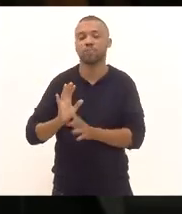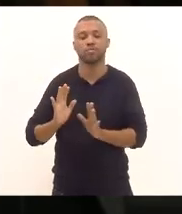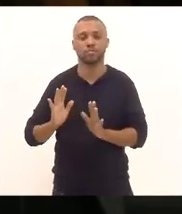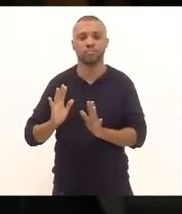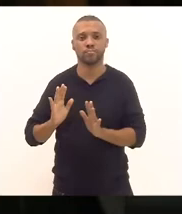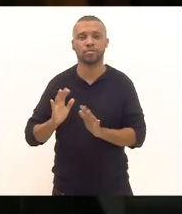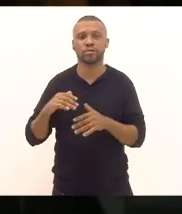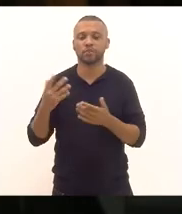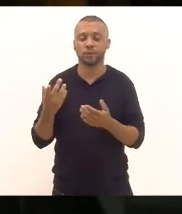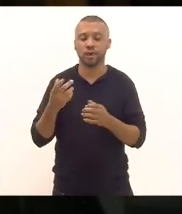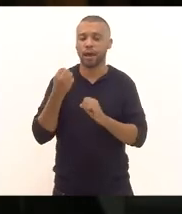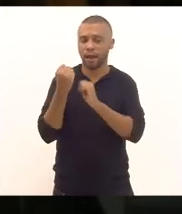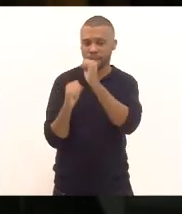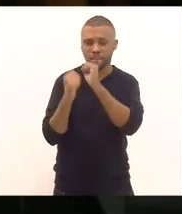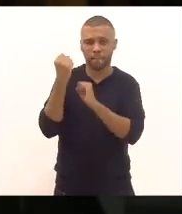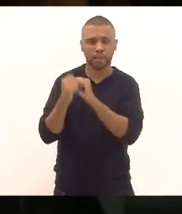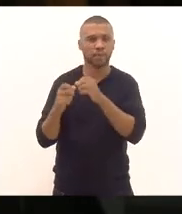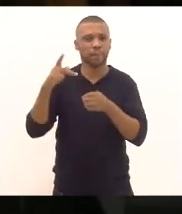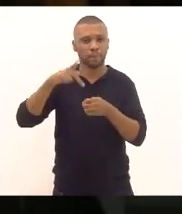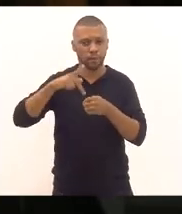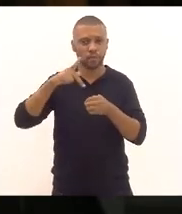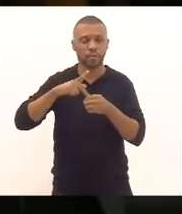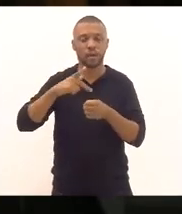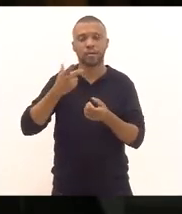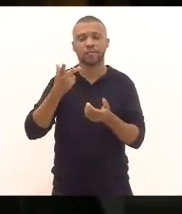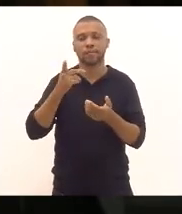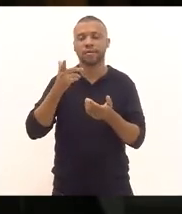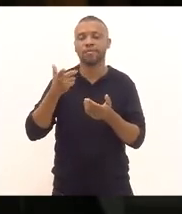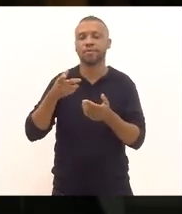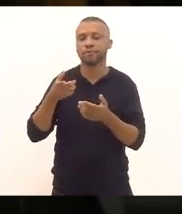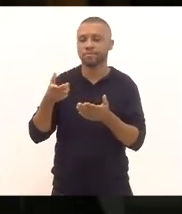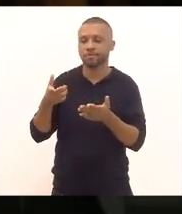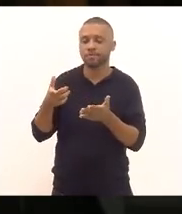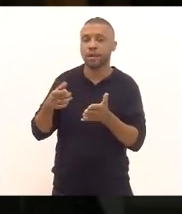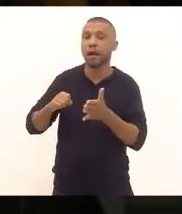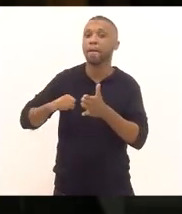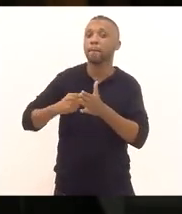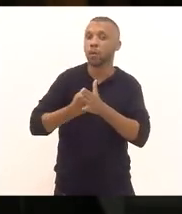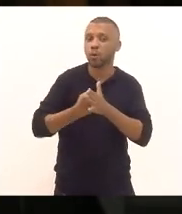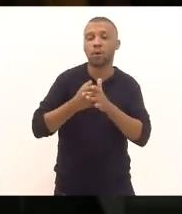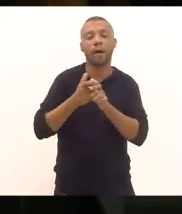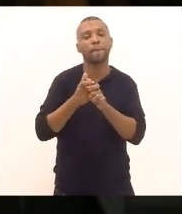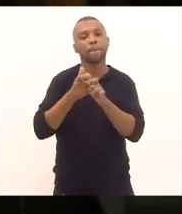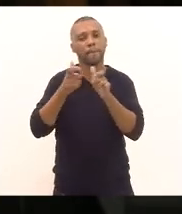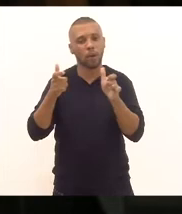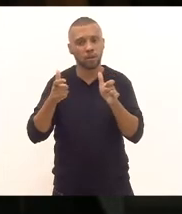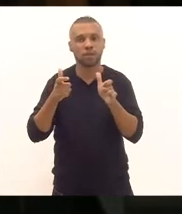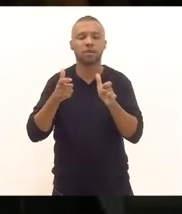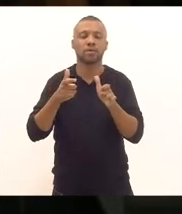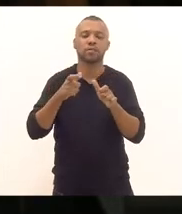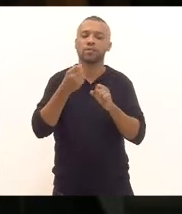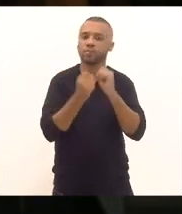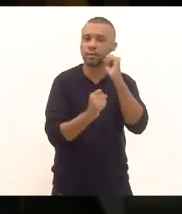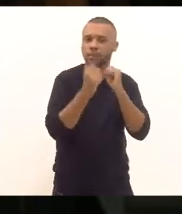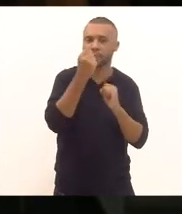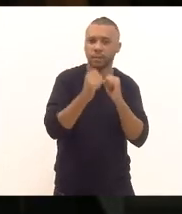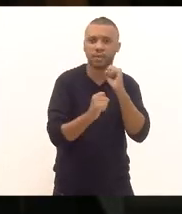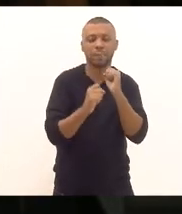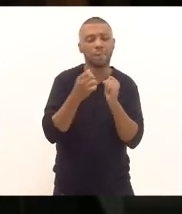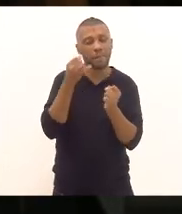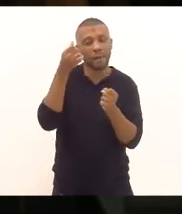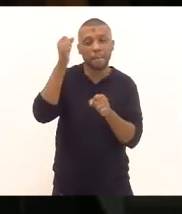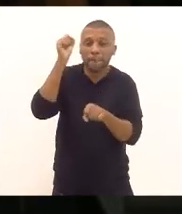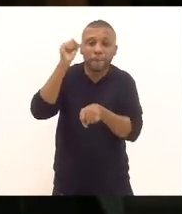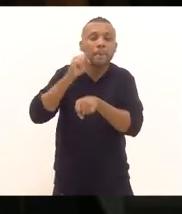Petrobras é Eleonor a maioria das suas refinarias para não